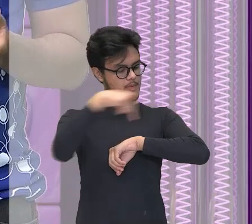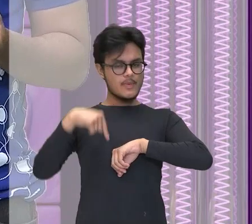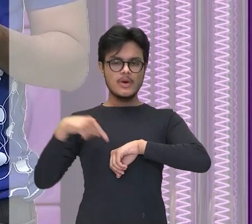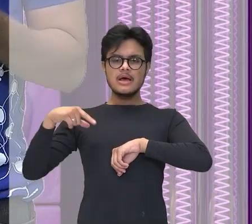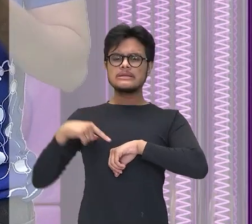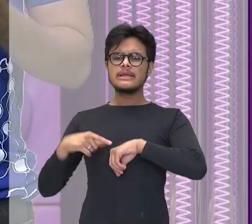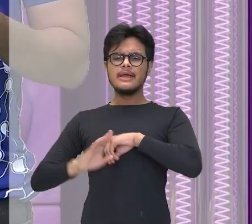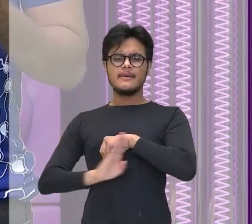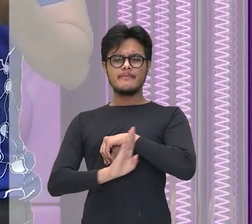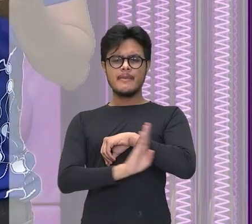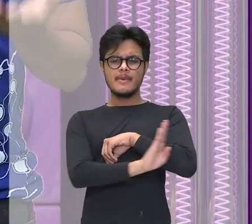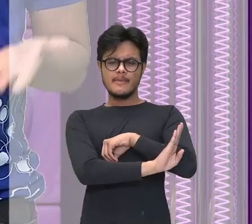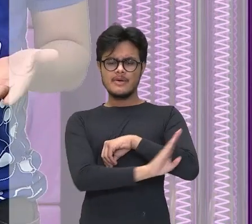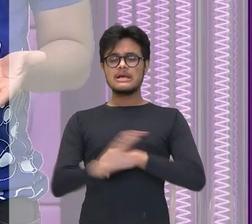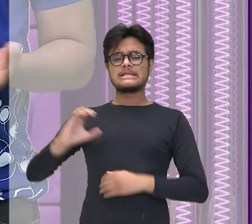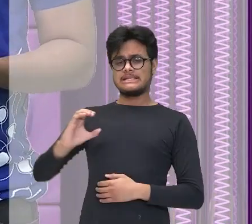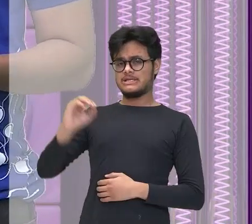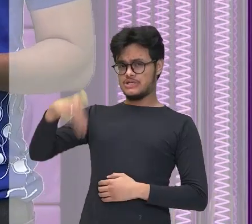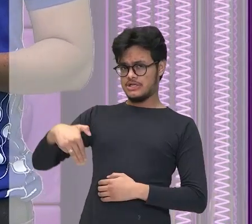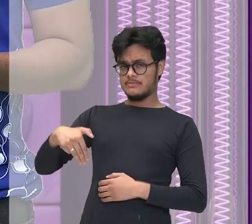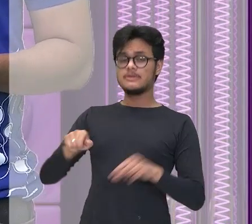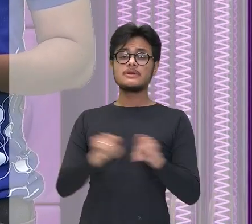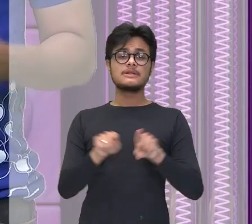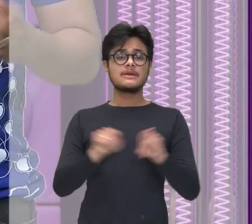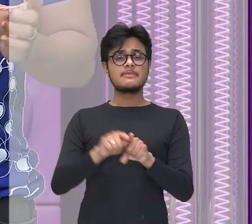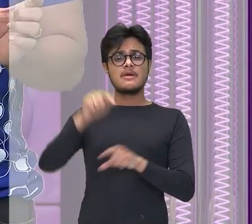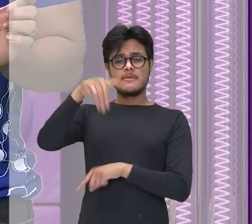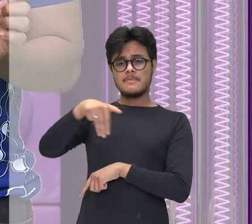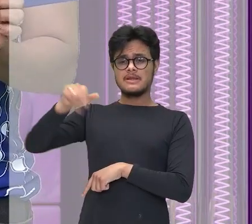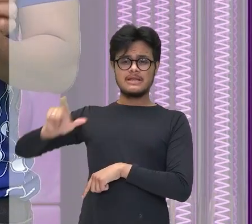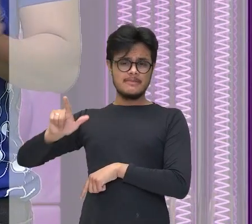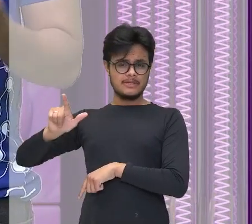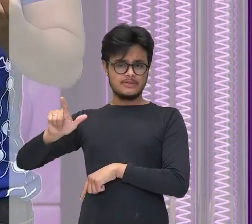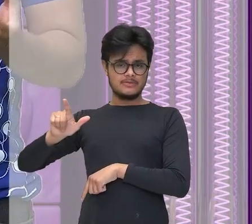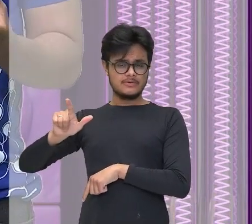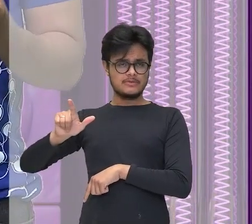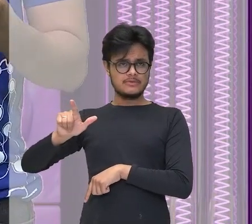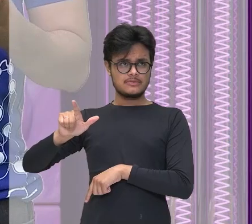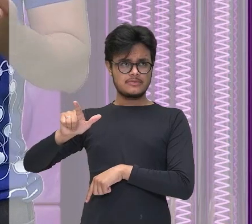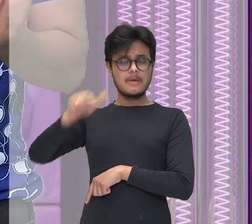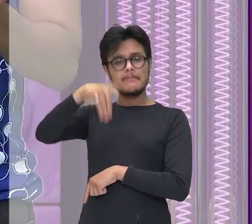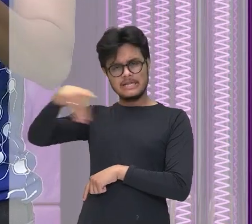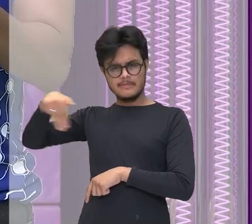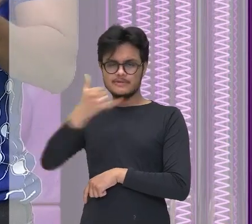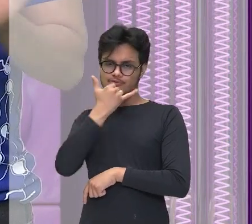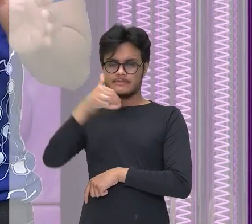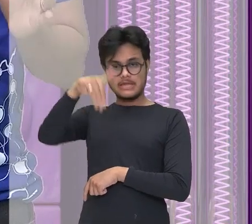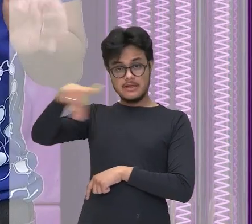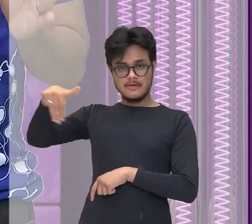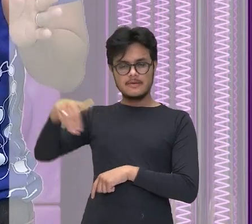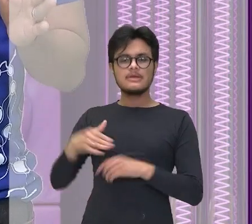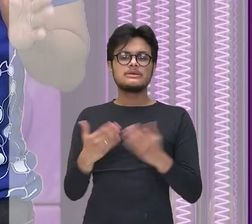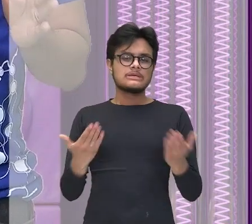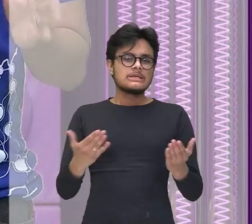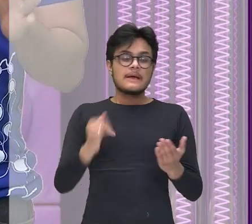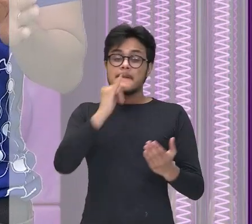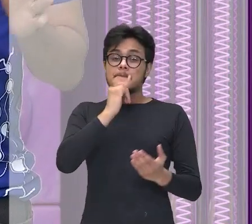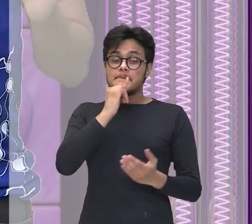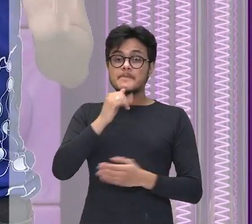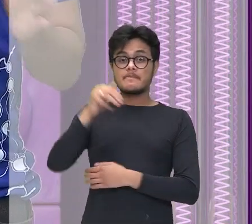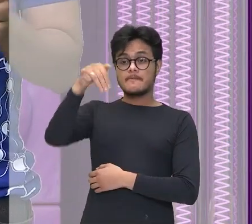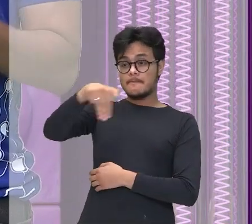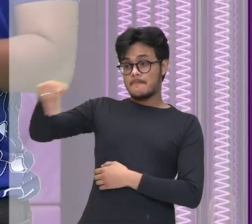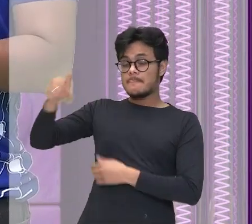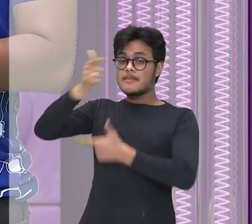os centímetros e os milímetros. E o milímetro nada mais é, que o metro dividido